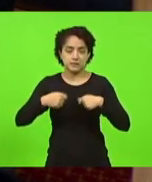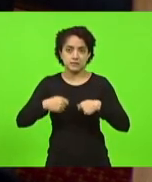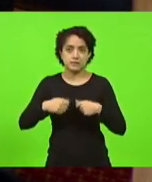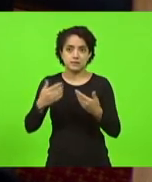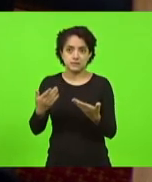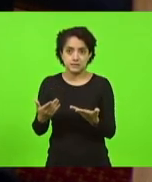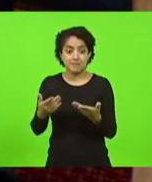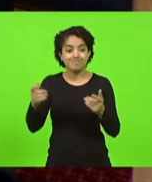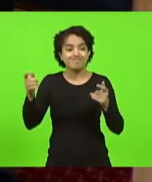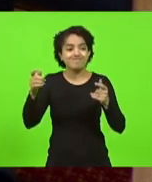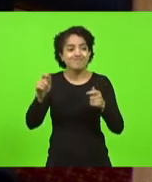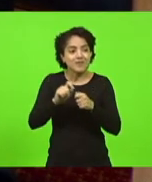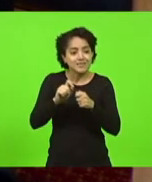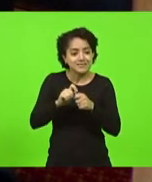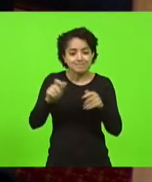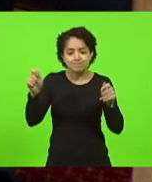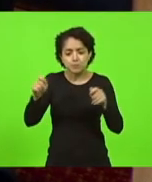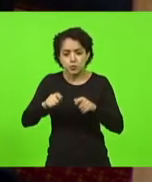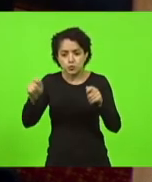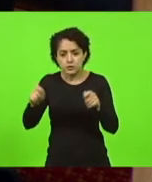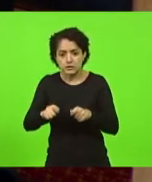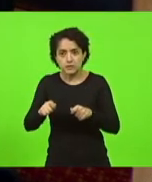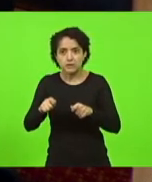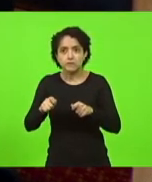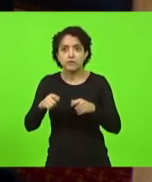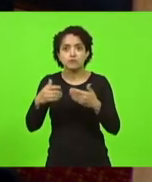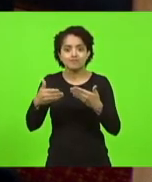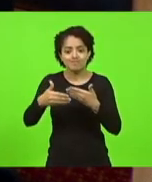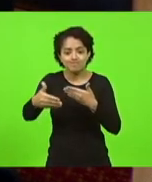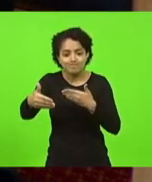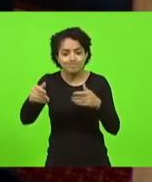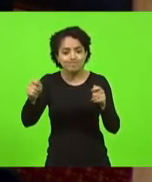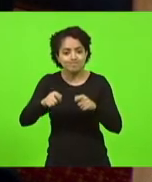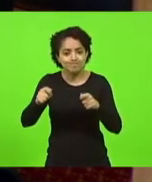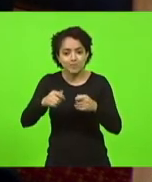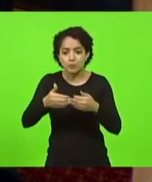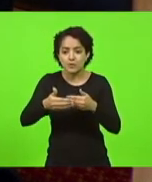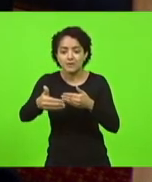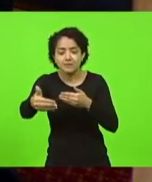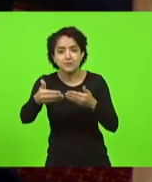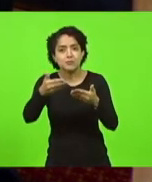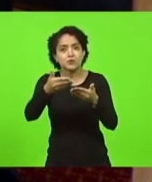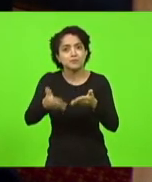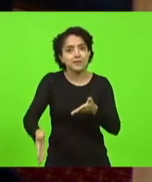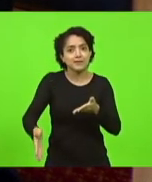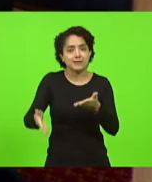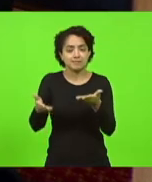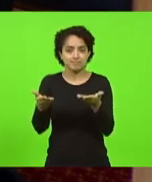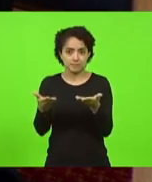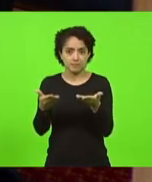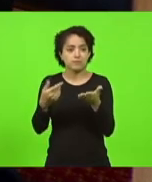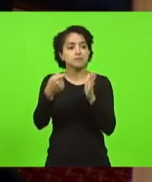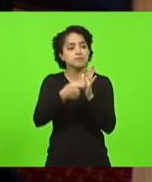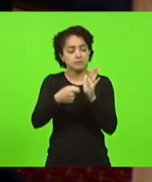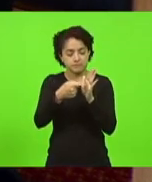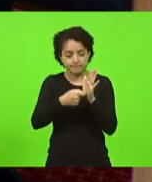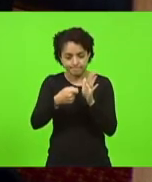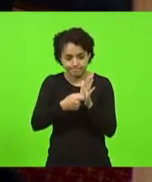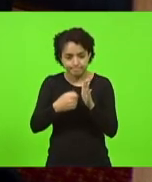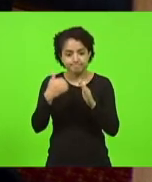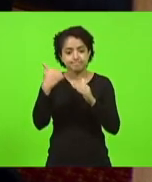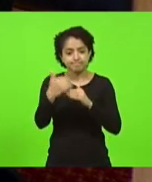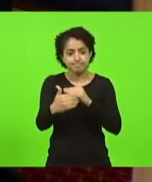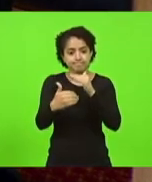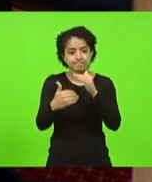que é possível suportar para que a gente não perca tudo. E continue lutando e avançando para que a